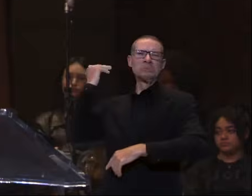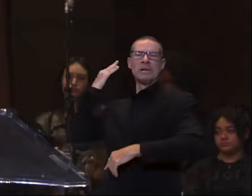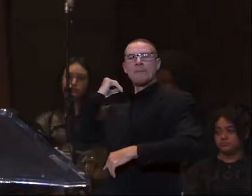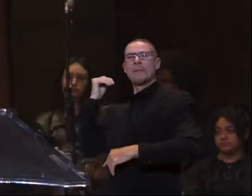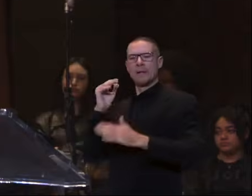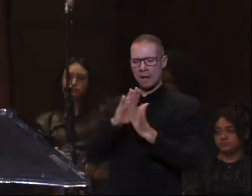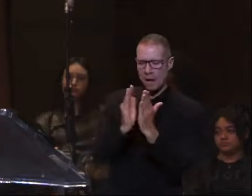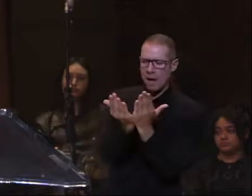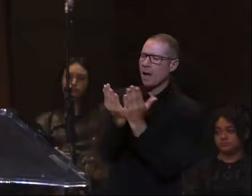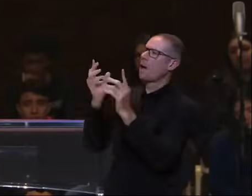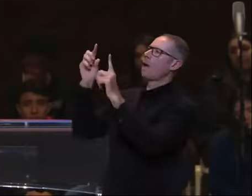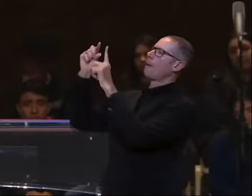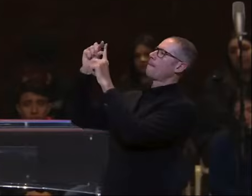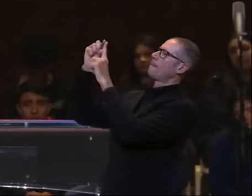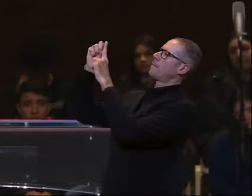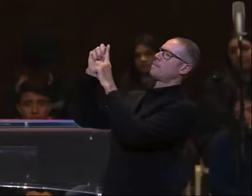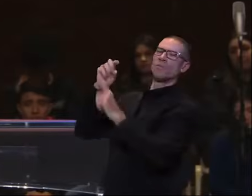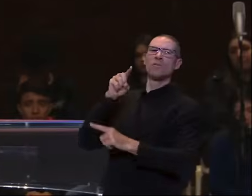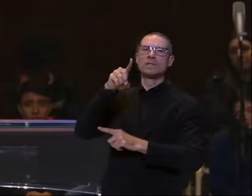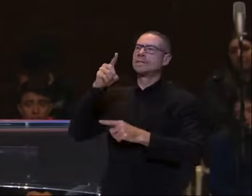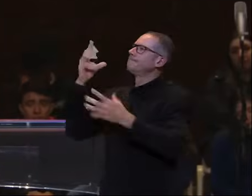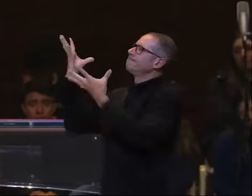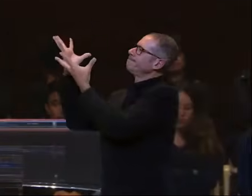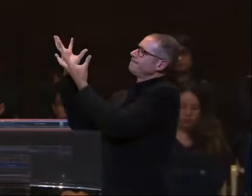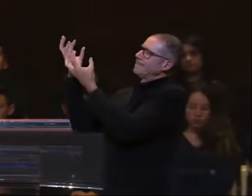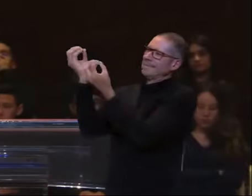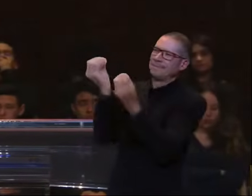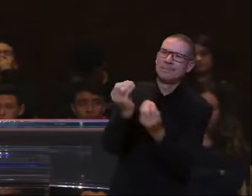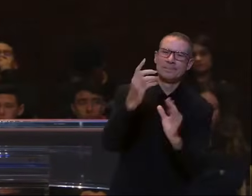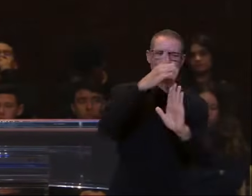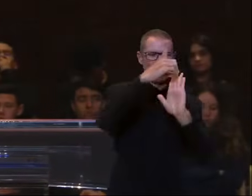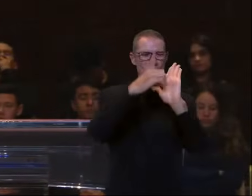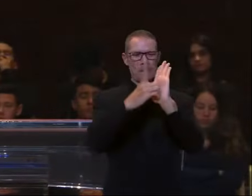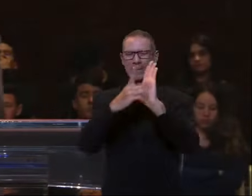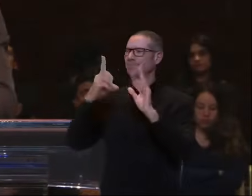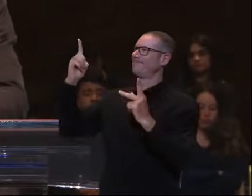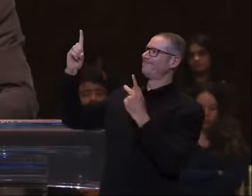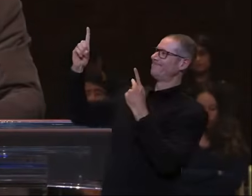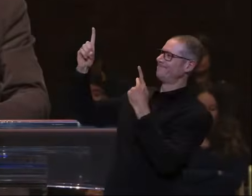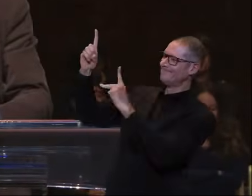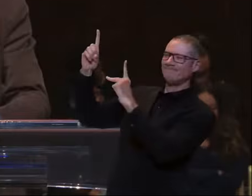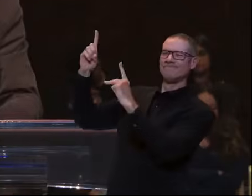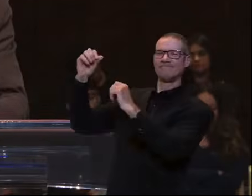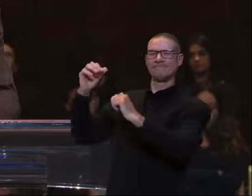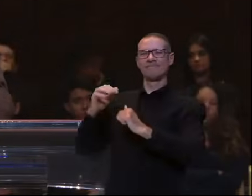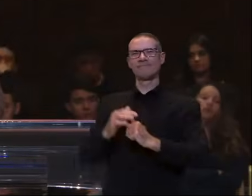que a Bíblia está dizendo é: você recebeu um documento da parte de Deus.